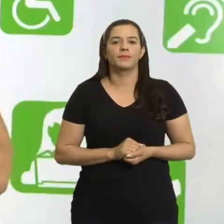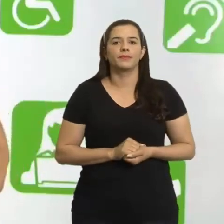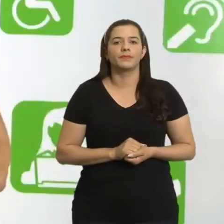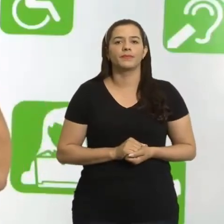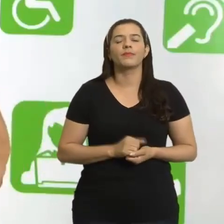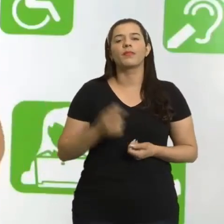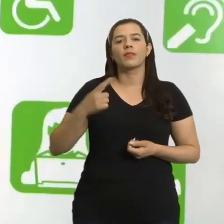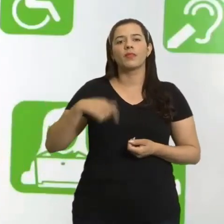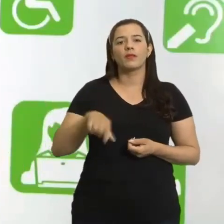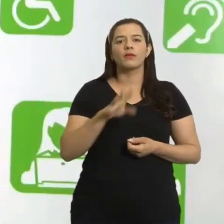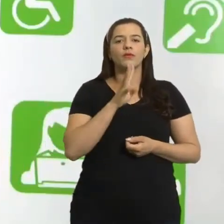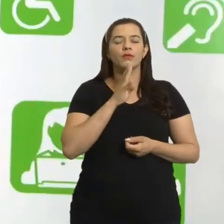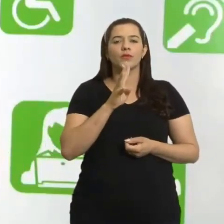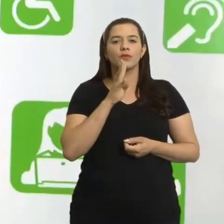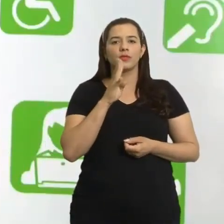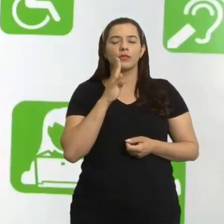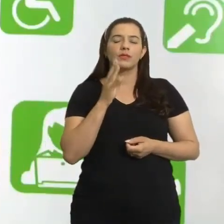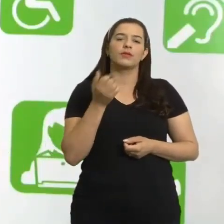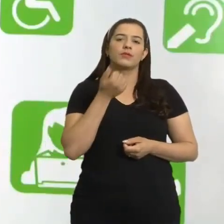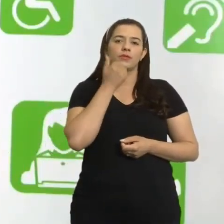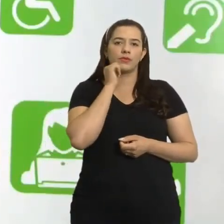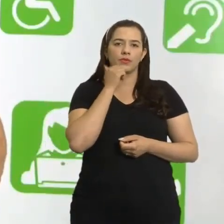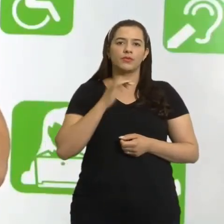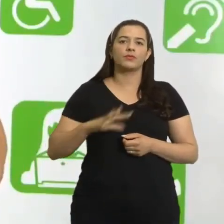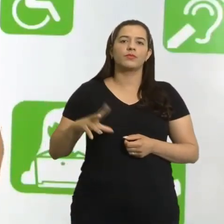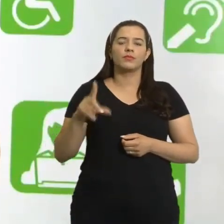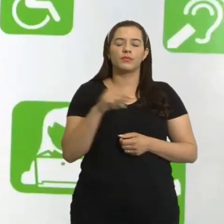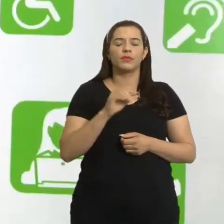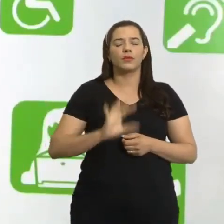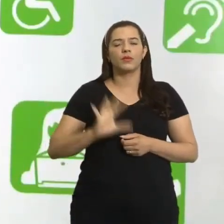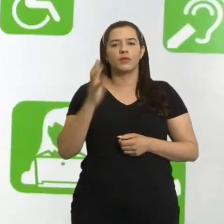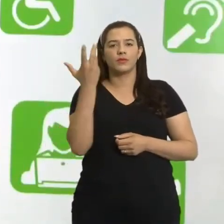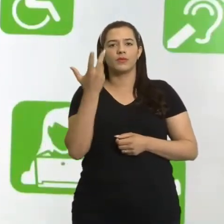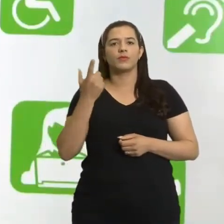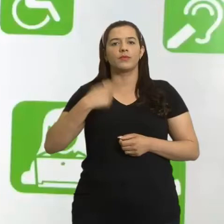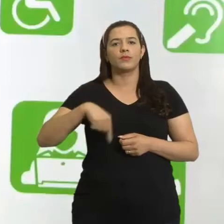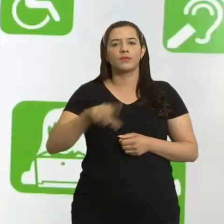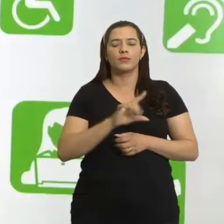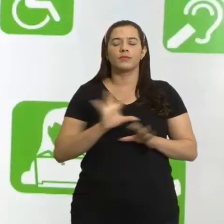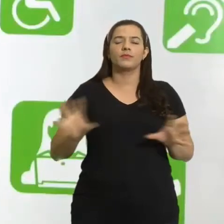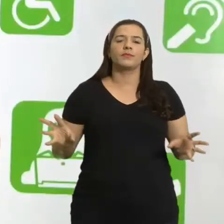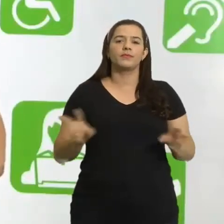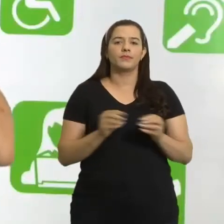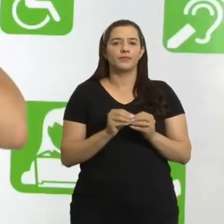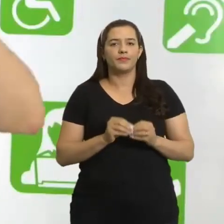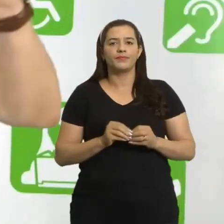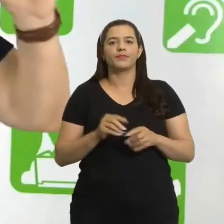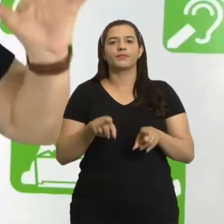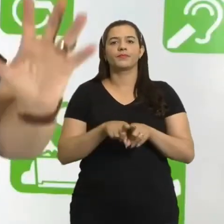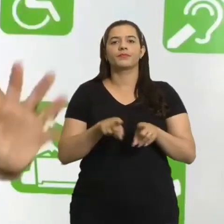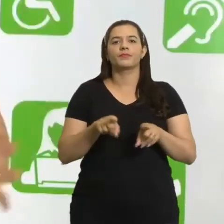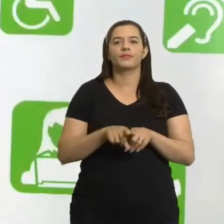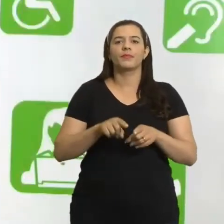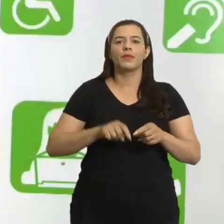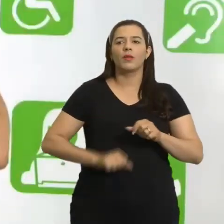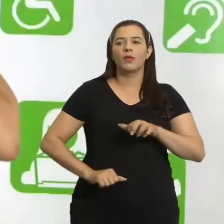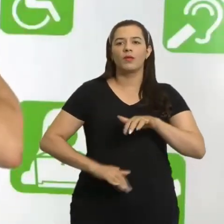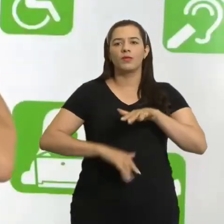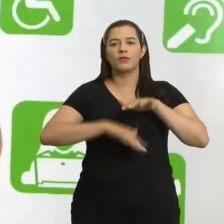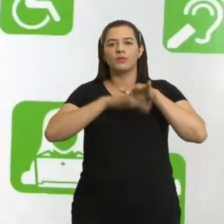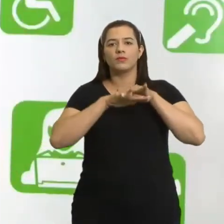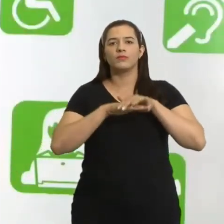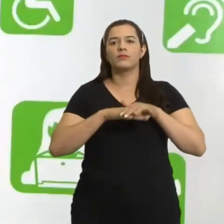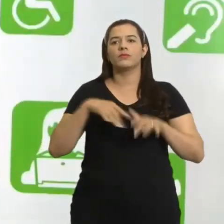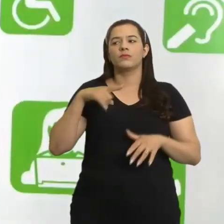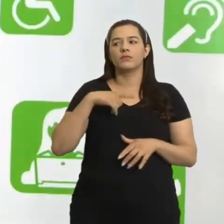Esse conhecimento científico, quando ele é sistematizado, esse acúmulo de